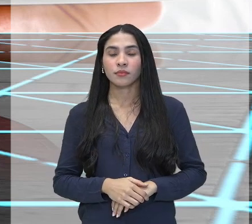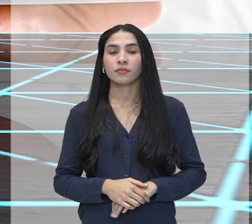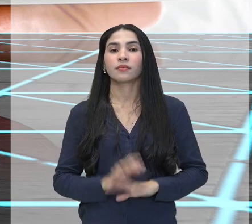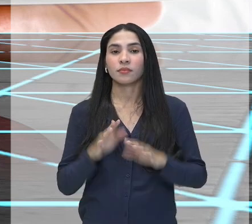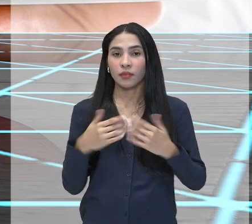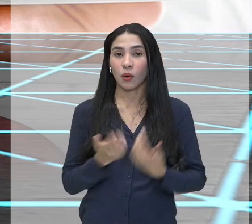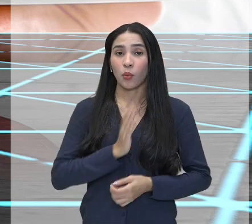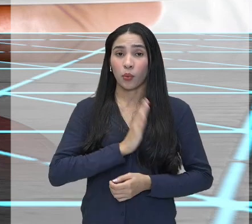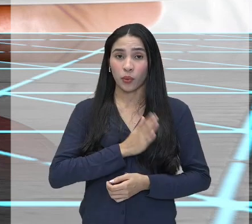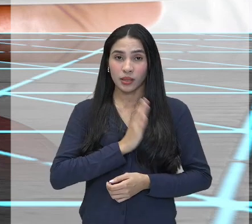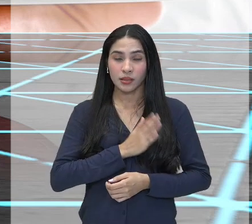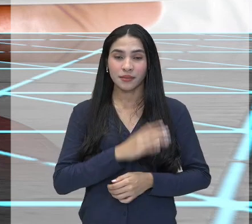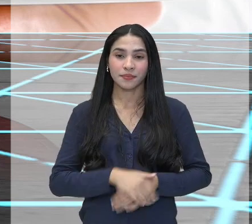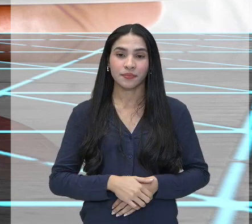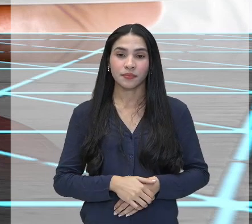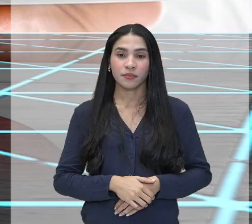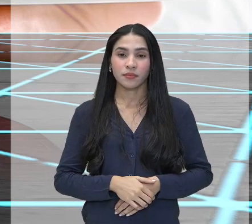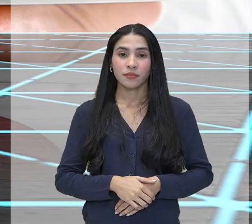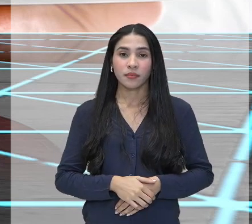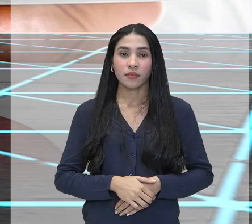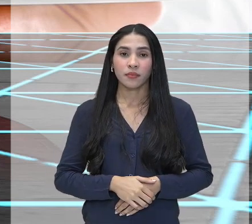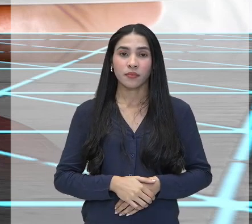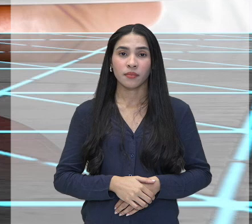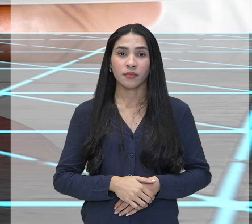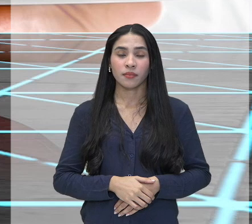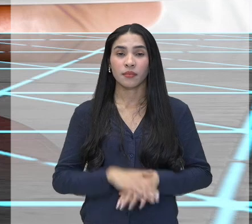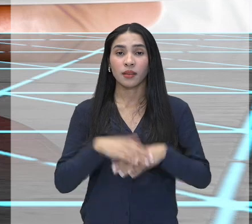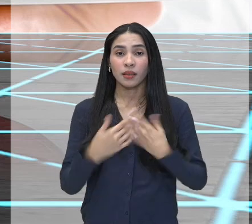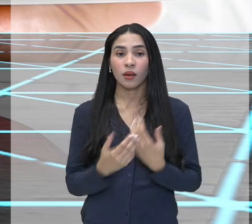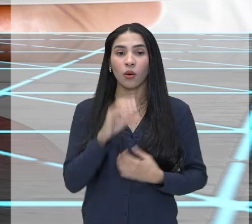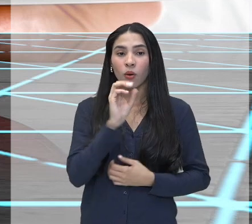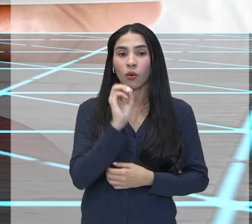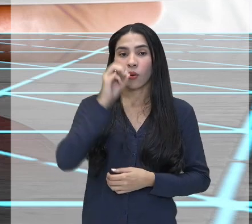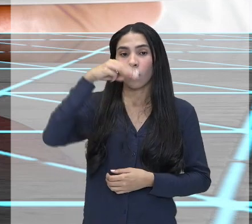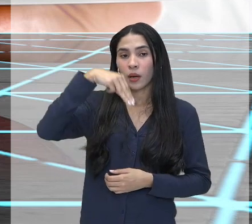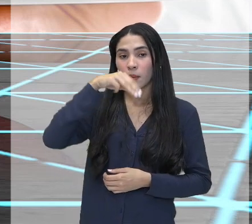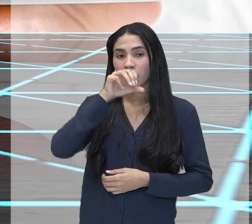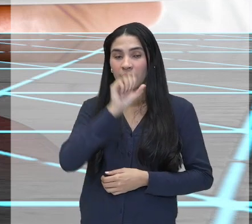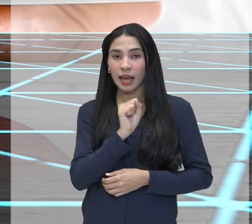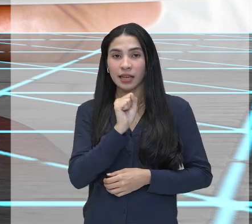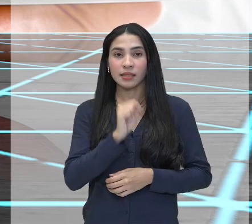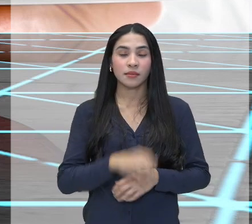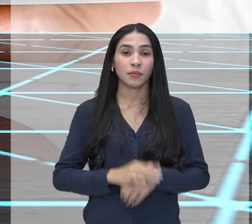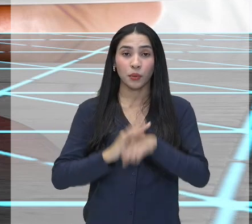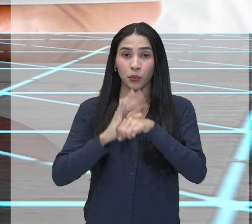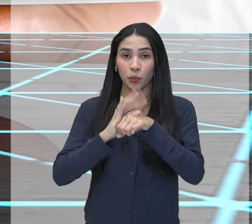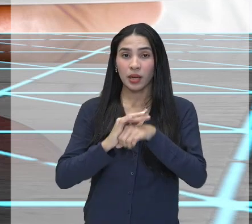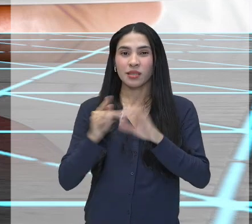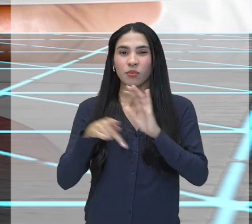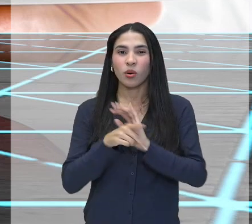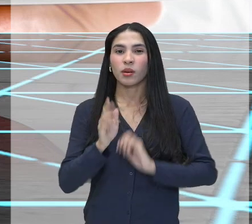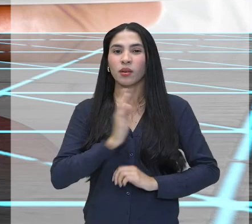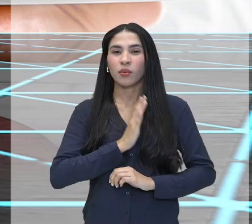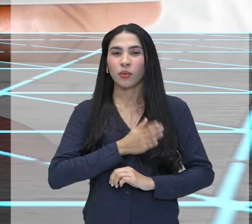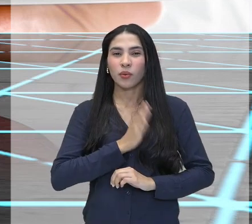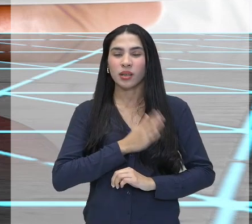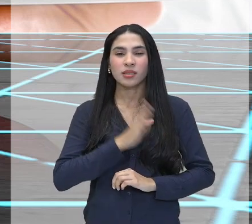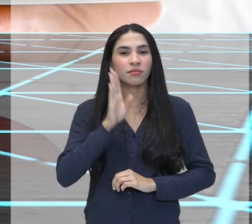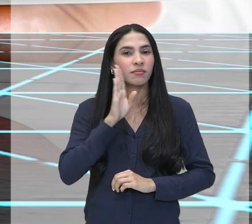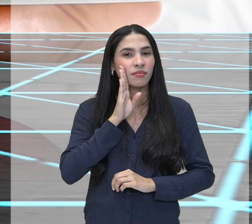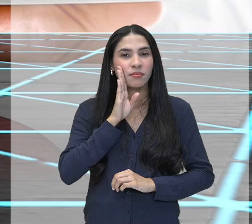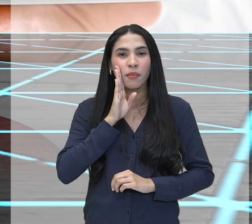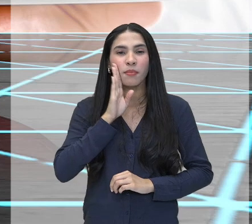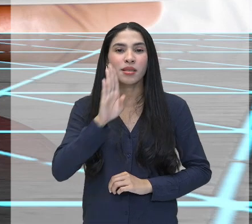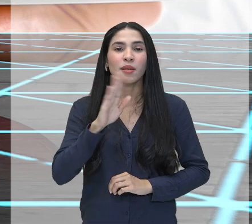nosso coração, né? Então, de acordo com a Organização Mundial de Saúde, essas doenças cardiovasculares elas são a principal causa